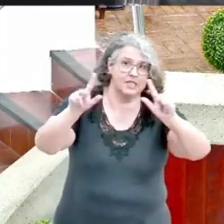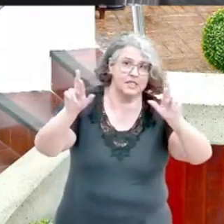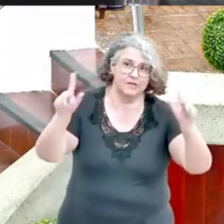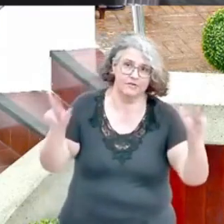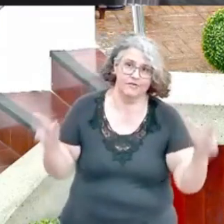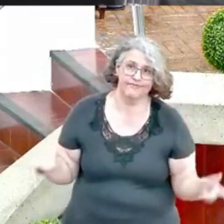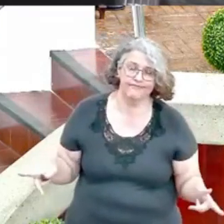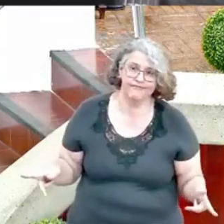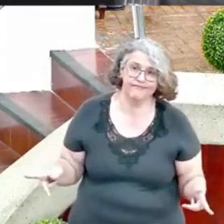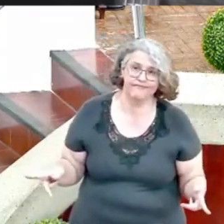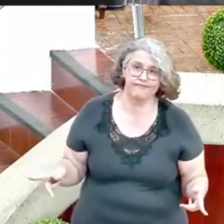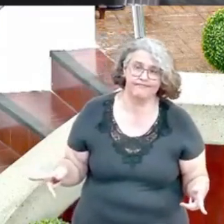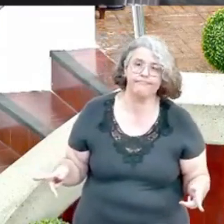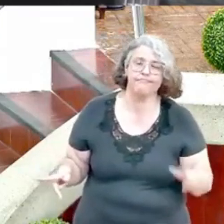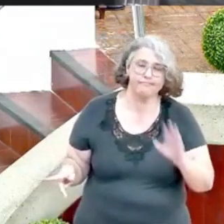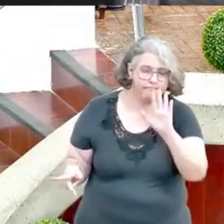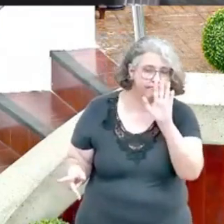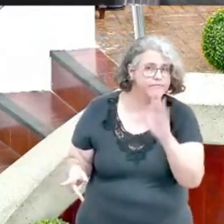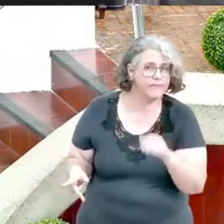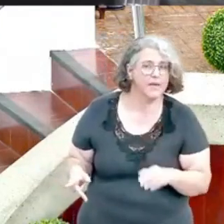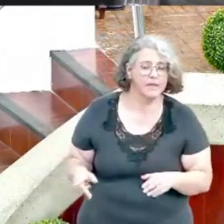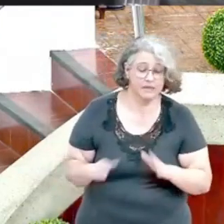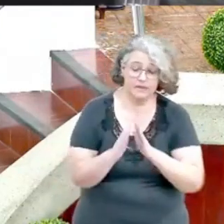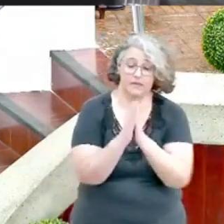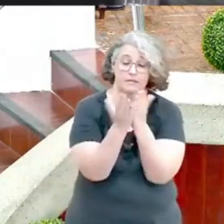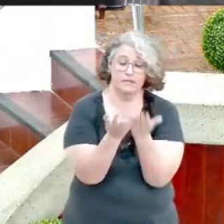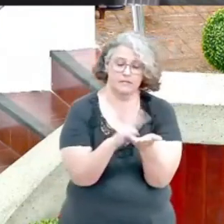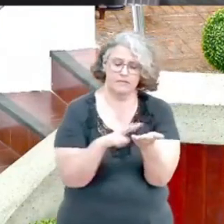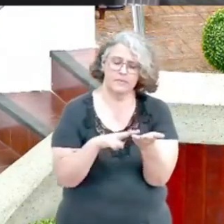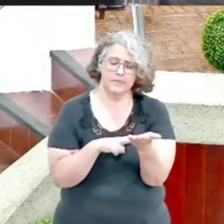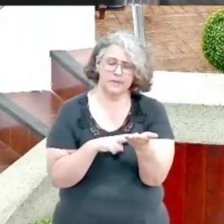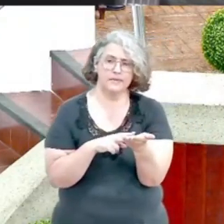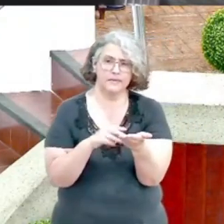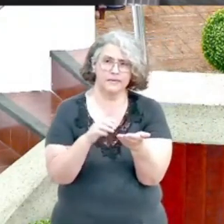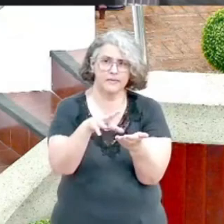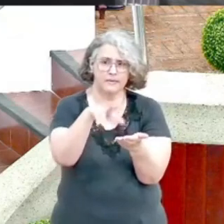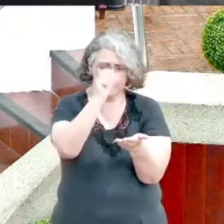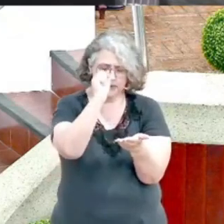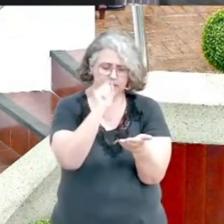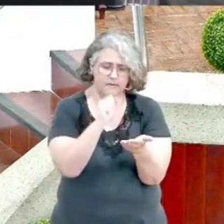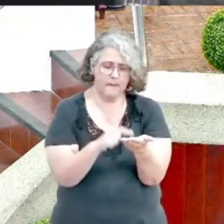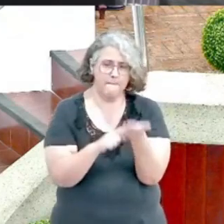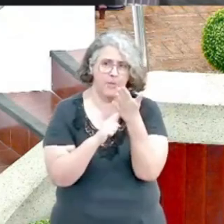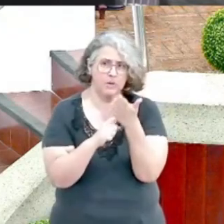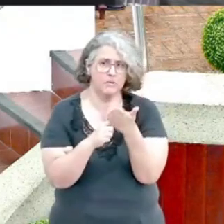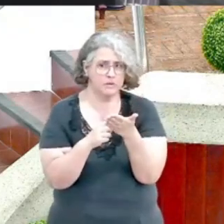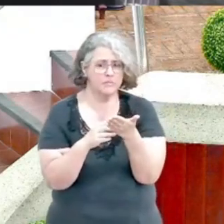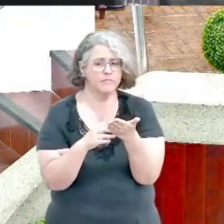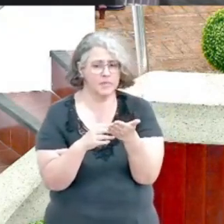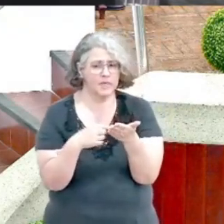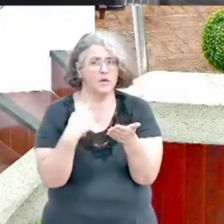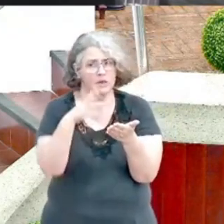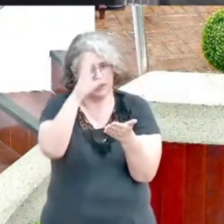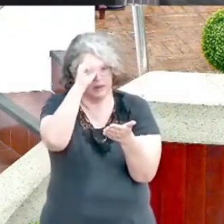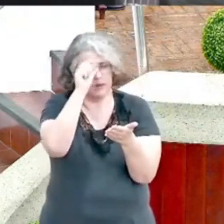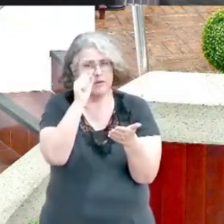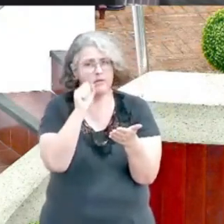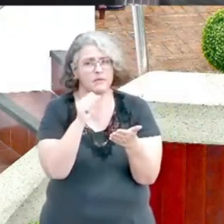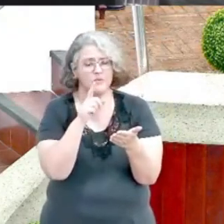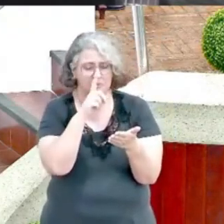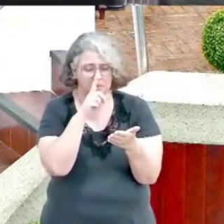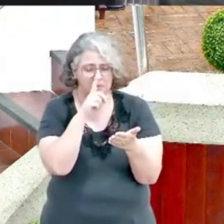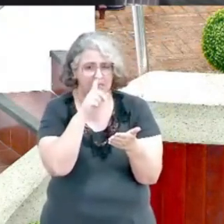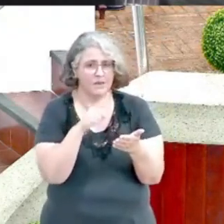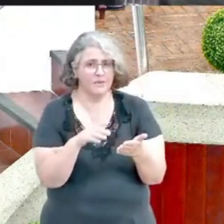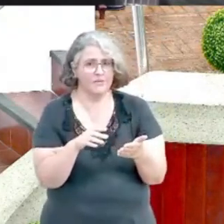Então a Escritura deixa aqui um grande alerta de perigo a todos aqueles que não têm o desejo da comunhão dos santos. Se você não tem o desejo